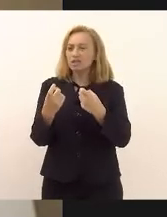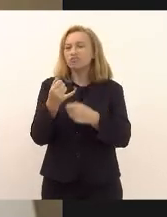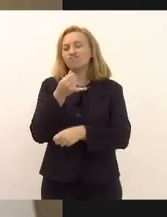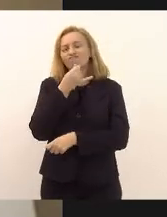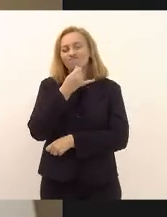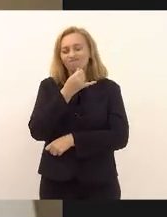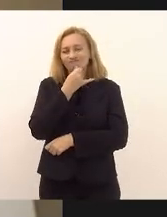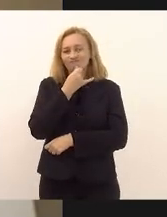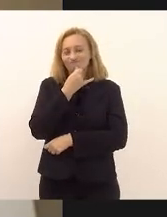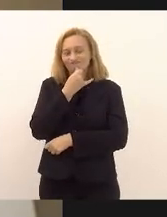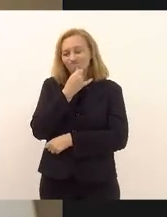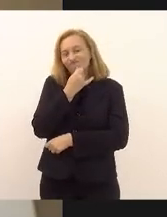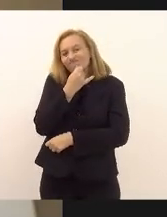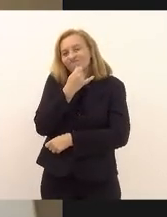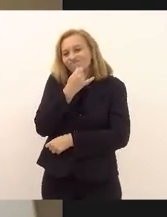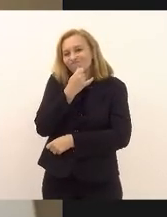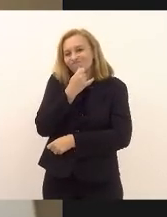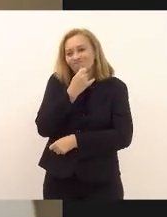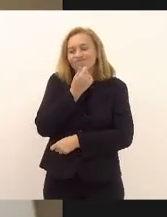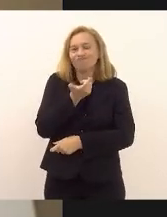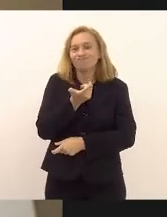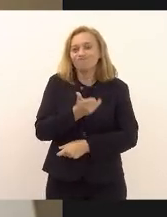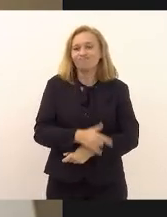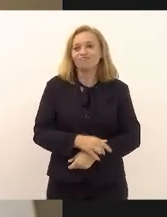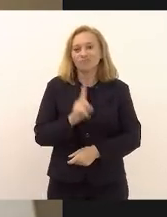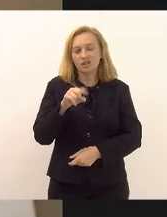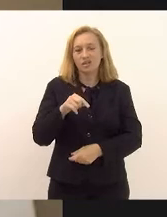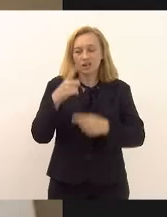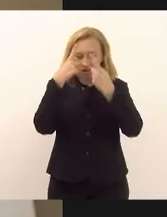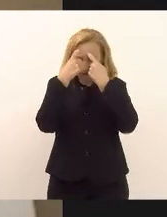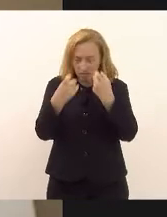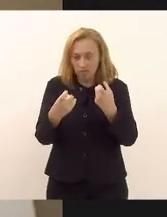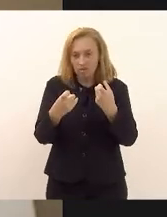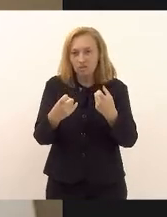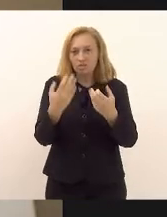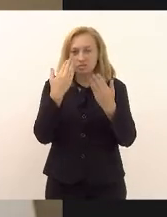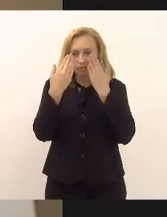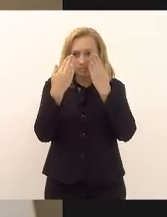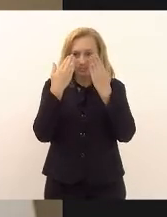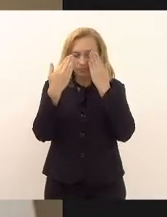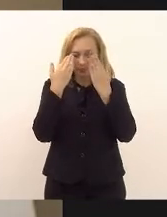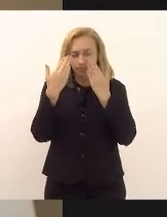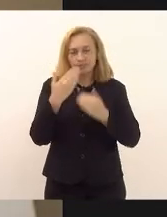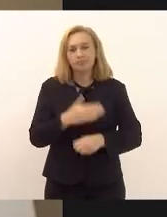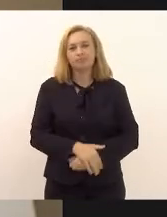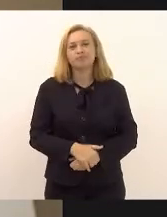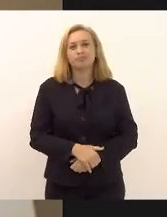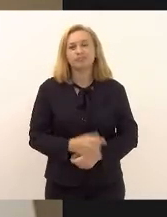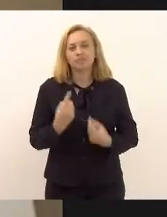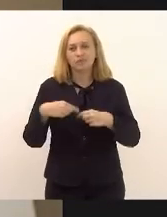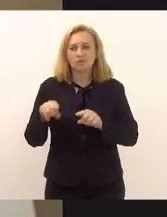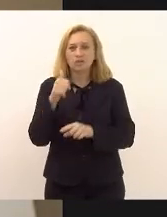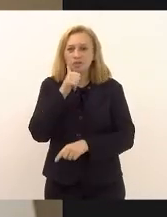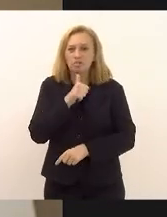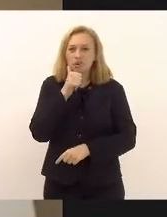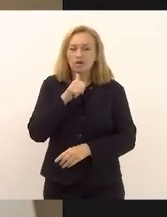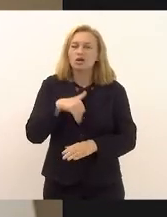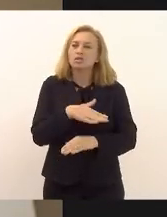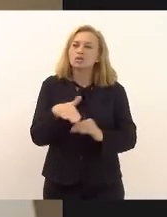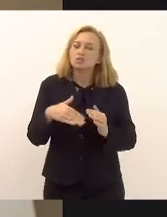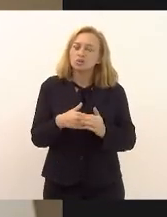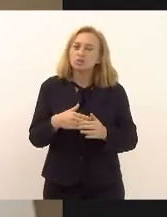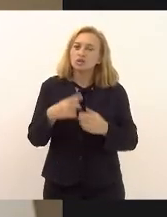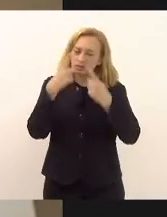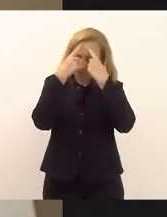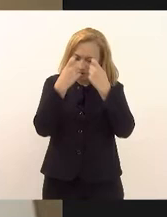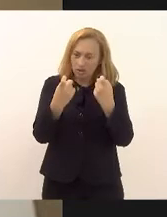cruel, tão perversa, que é a violência psicológica contra a mulher. Todas as violências